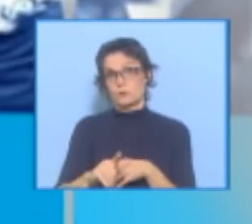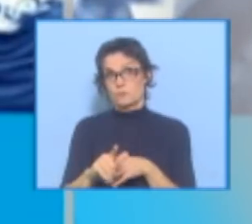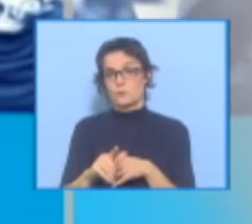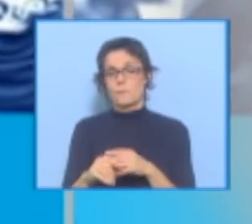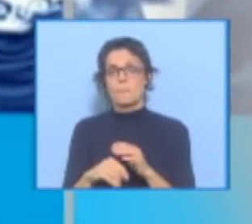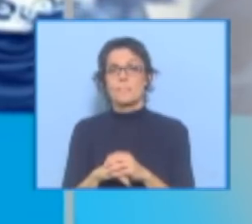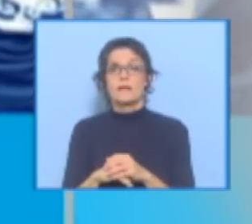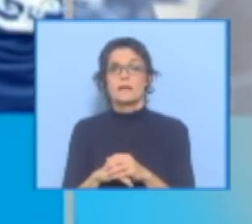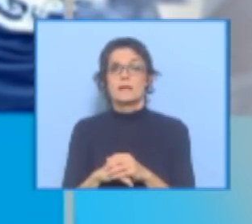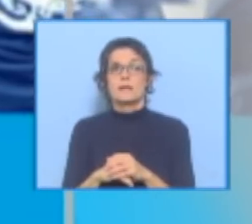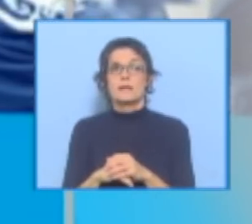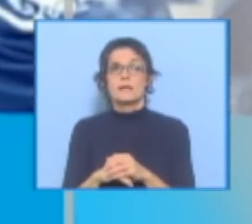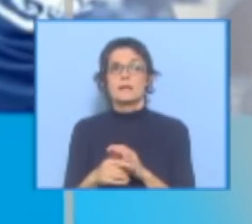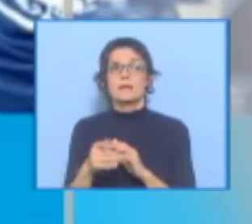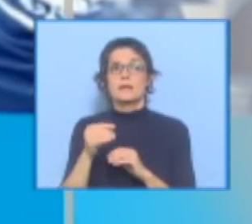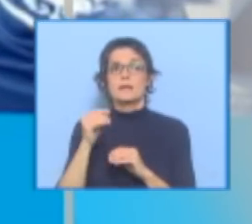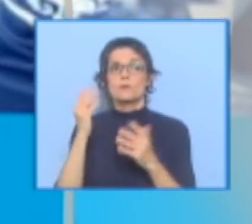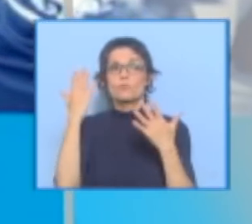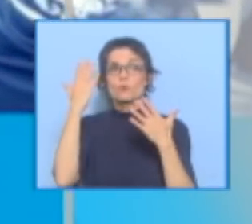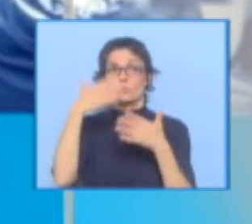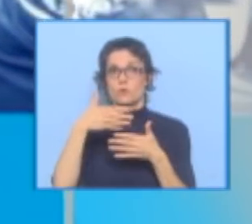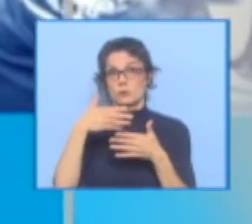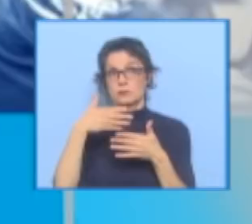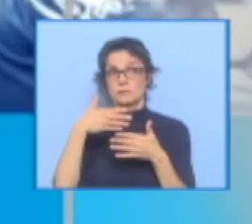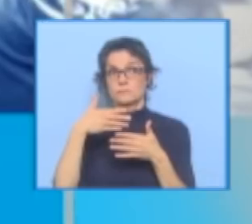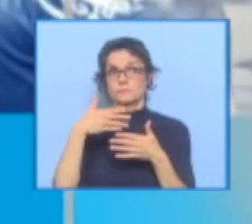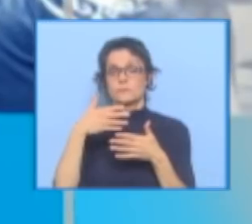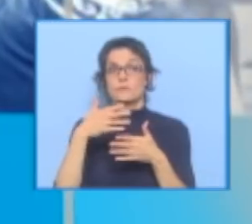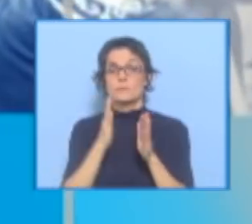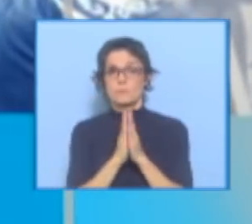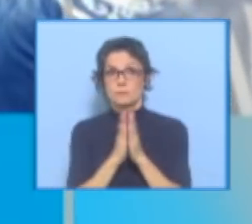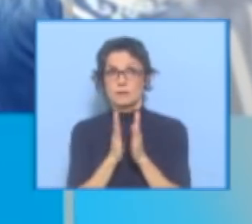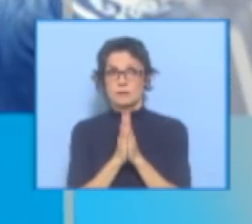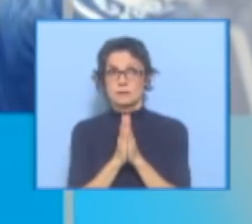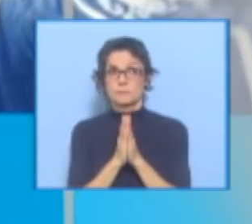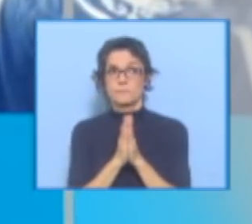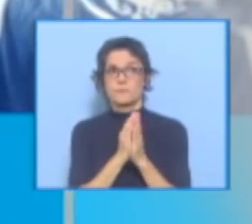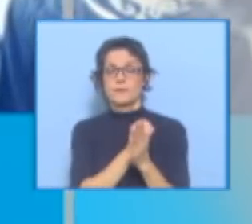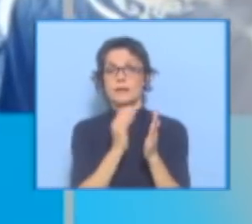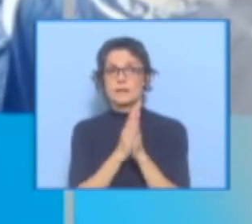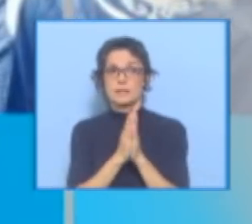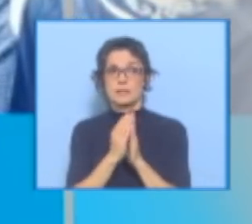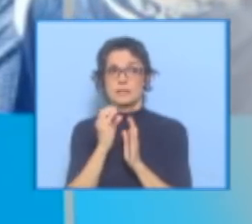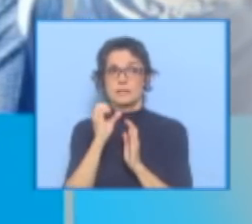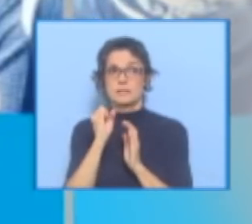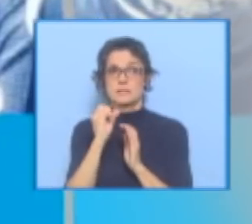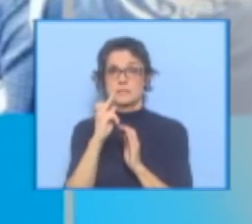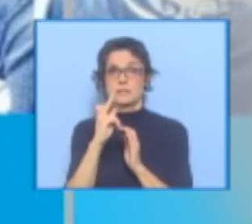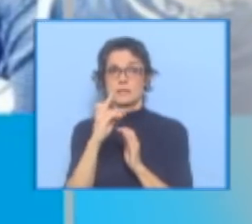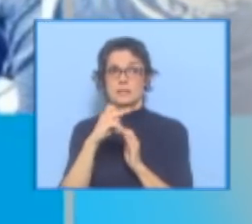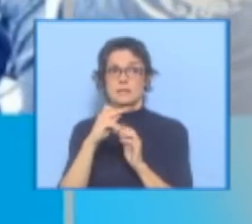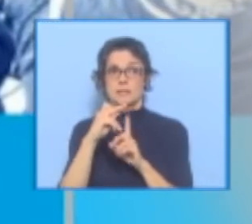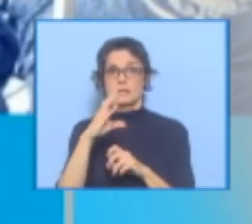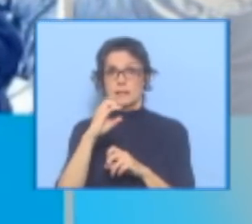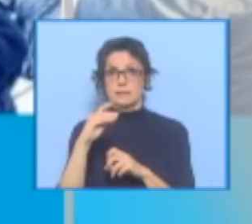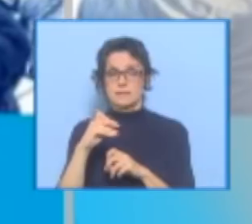O dia culminará com uma missa na Igreja da Graça, em Lisboa, e depois da missa um